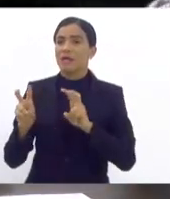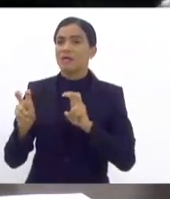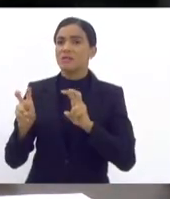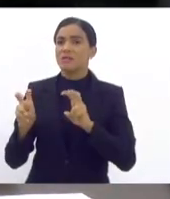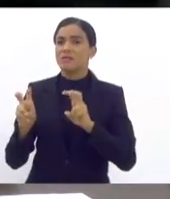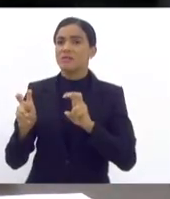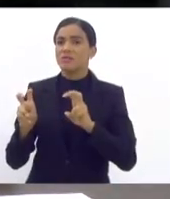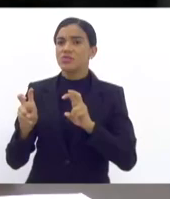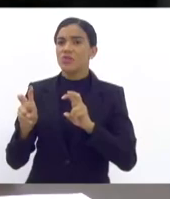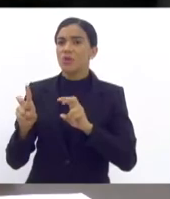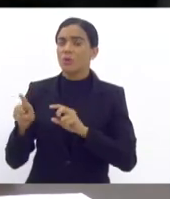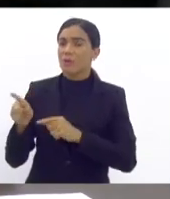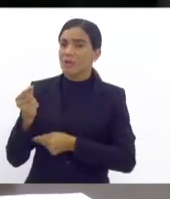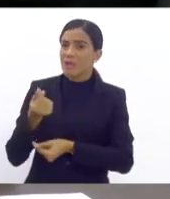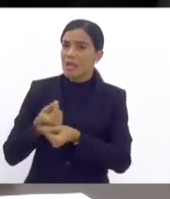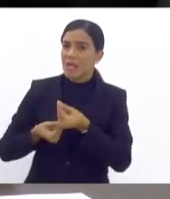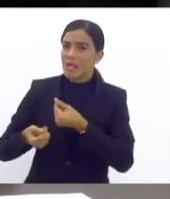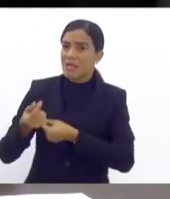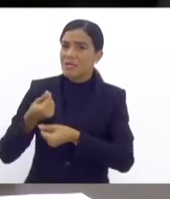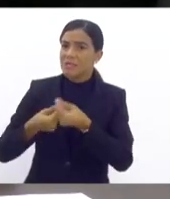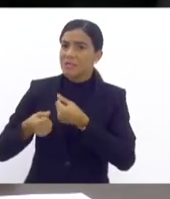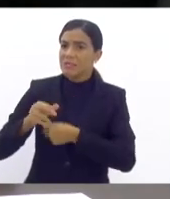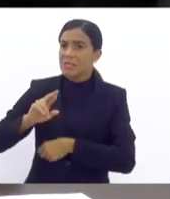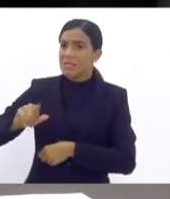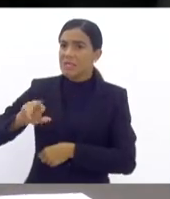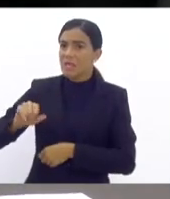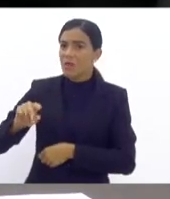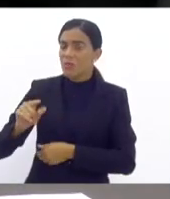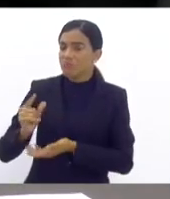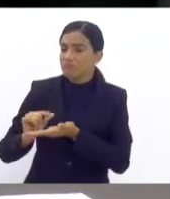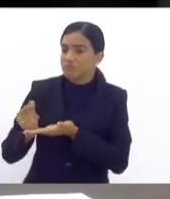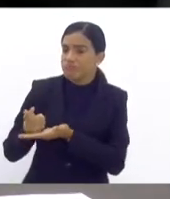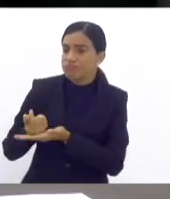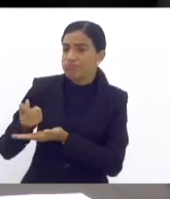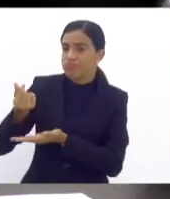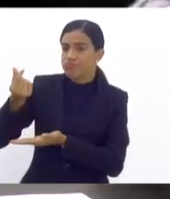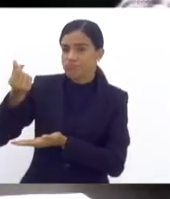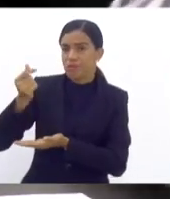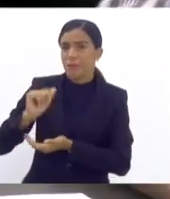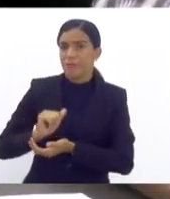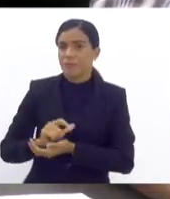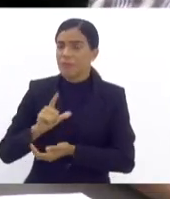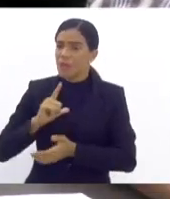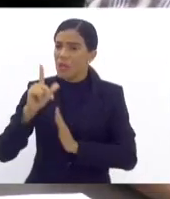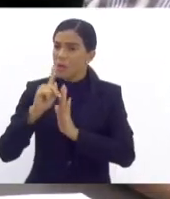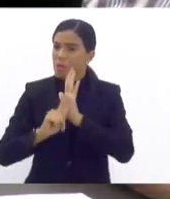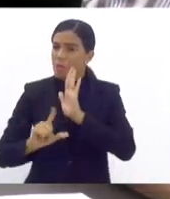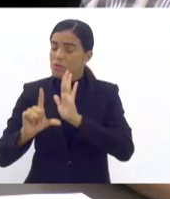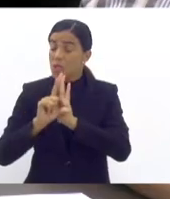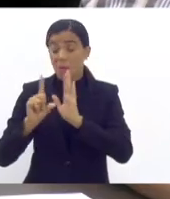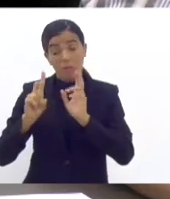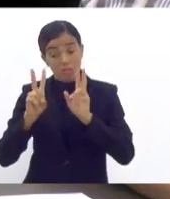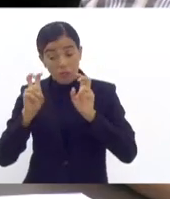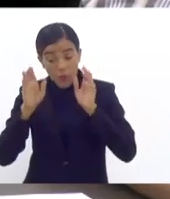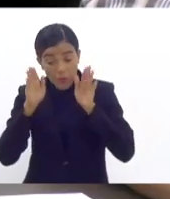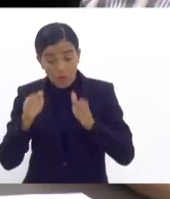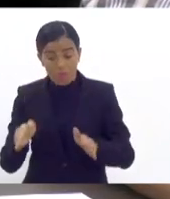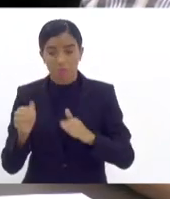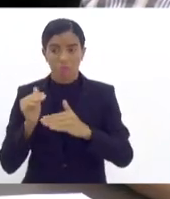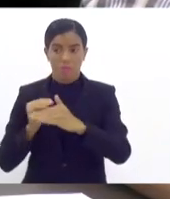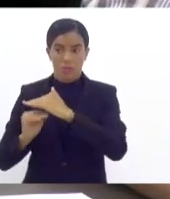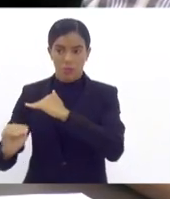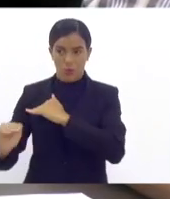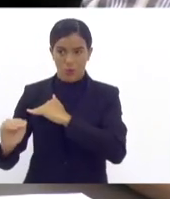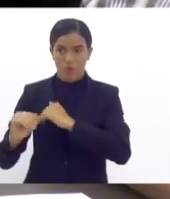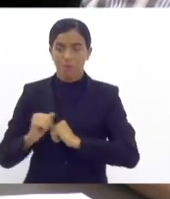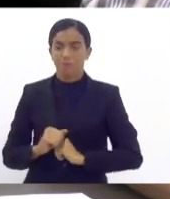não tarifárias. E, viu? É exatamente essa que eu estou dizendo. Exatamente. Eu tenho esse projeto, mas é para o metrô. Porque se você computa